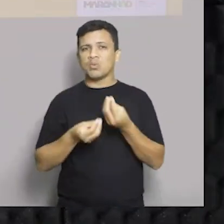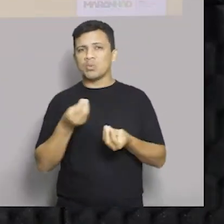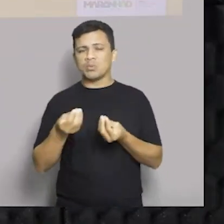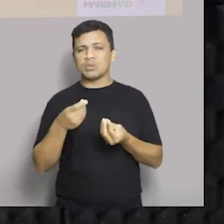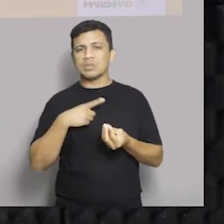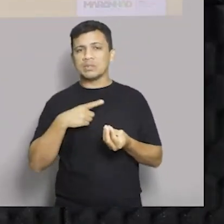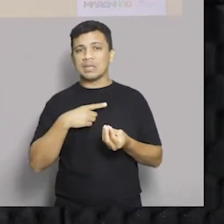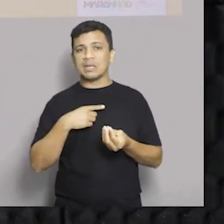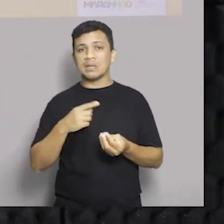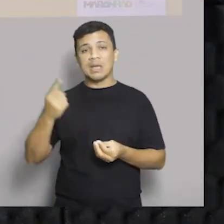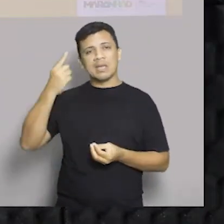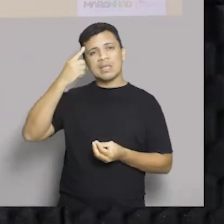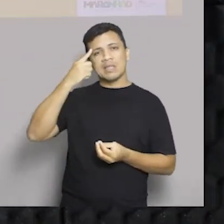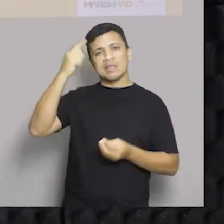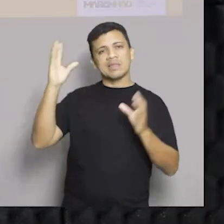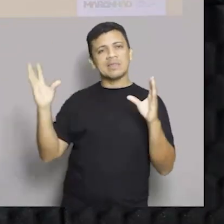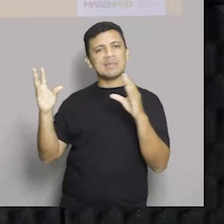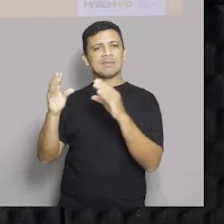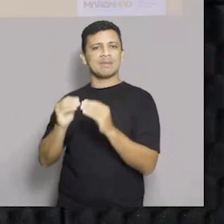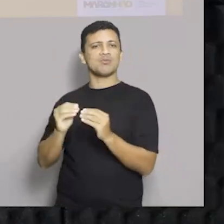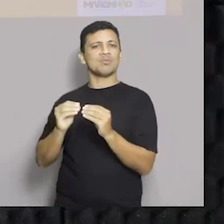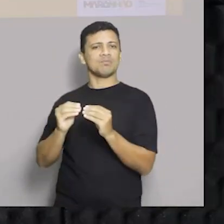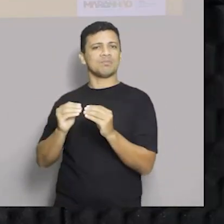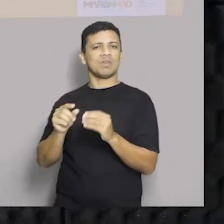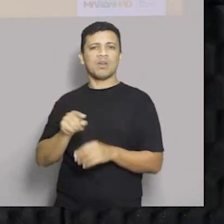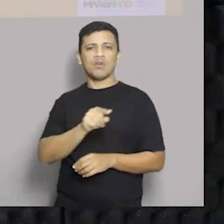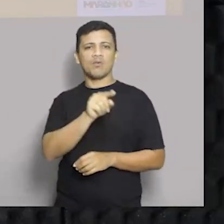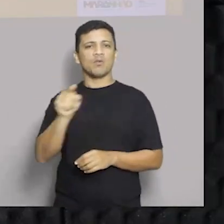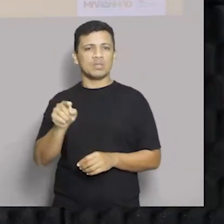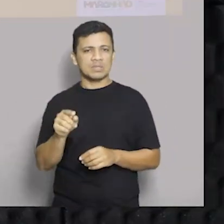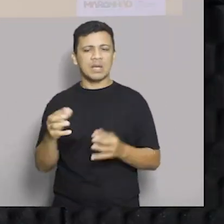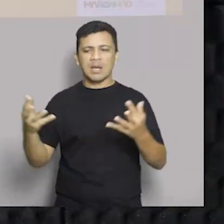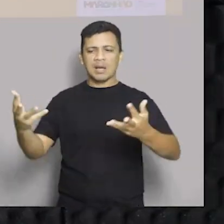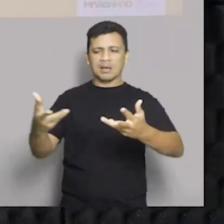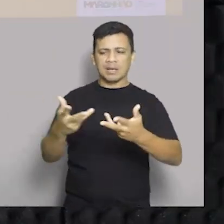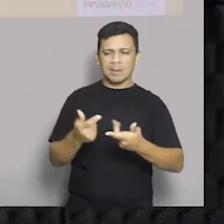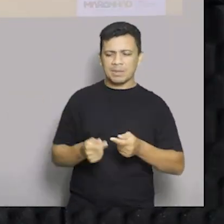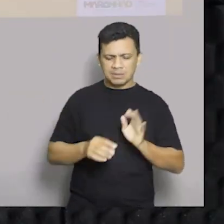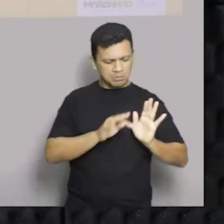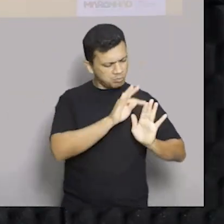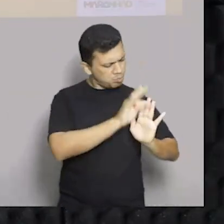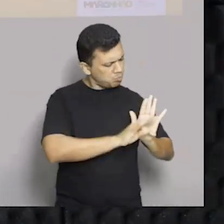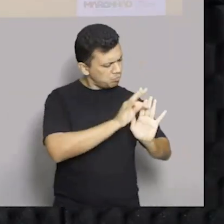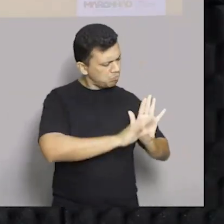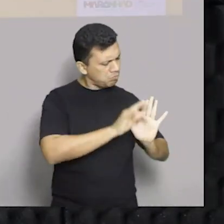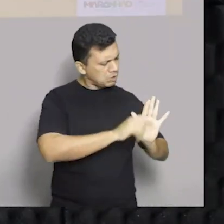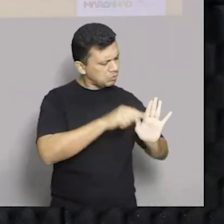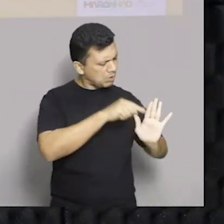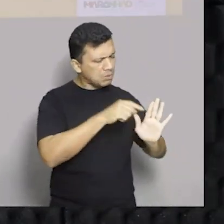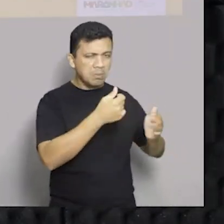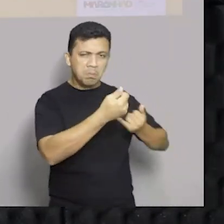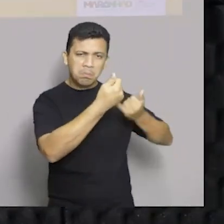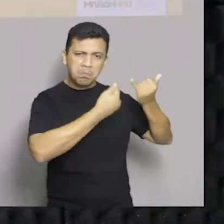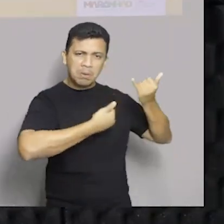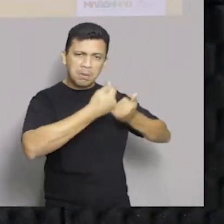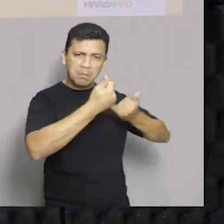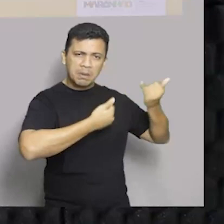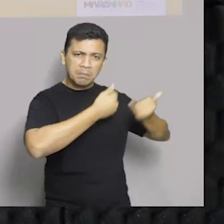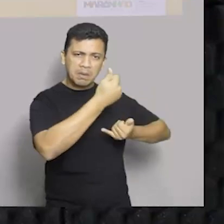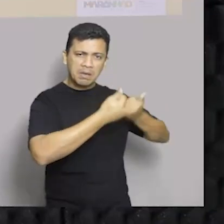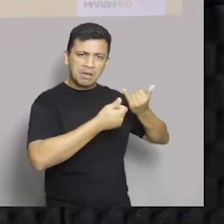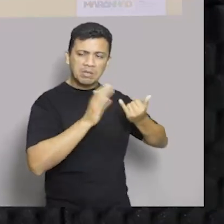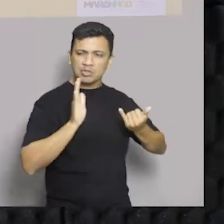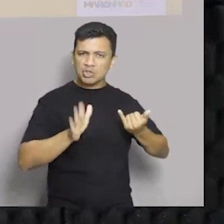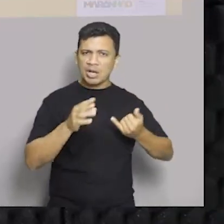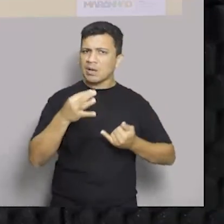e dedução. É a sua capacidade de, a partir daquilo que o texto te deu, com as informações que você já tem,